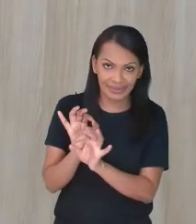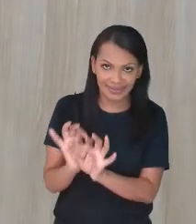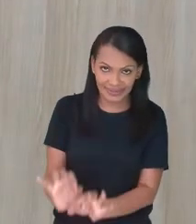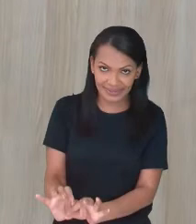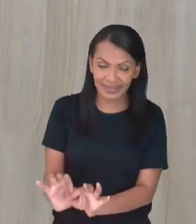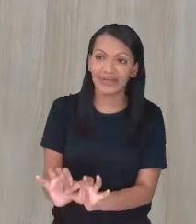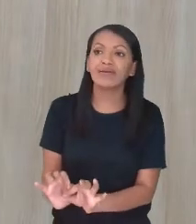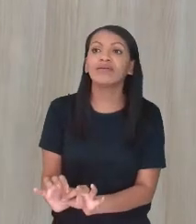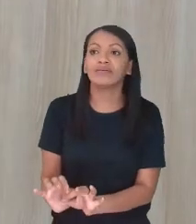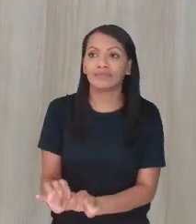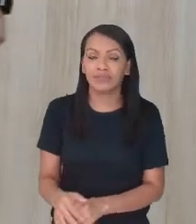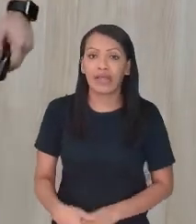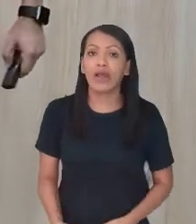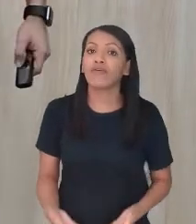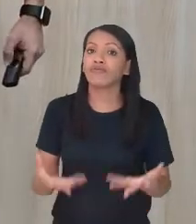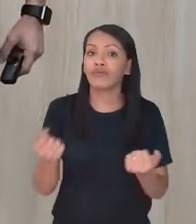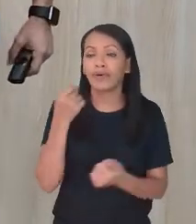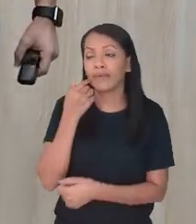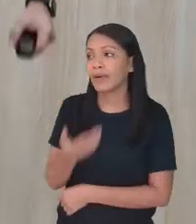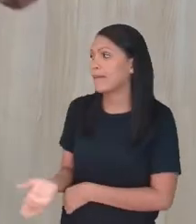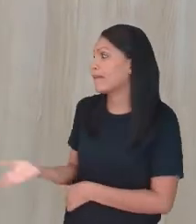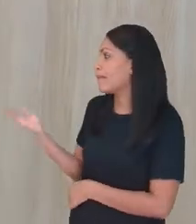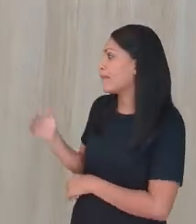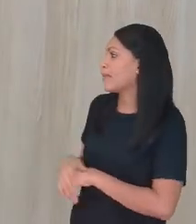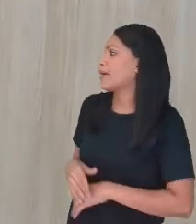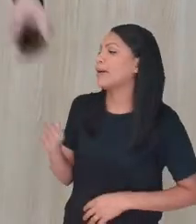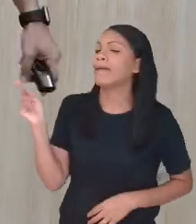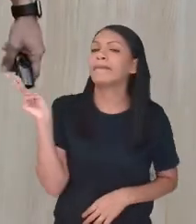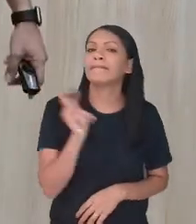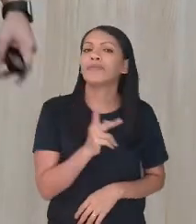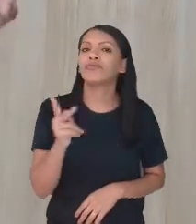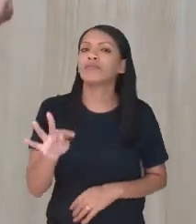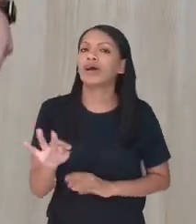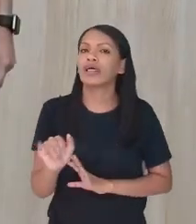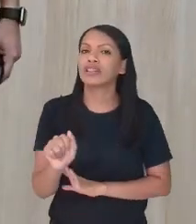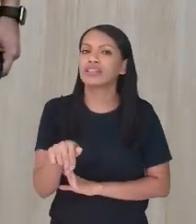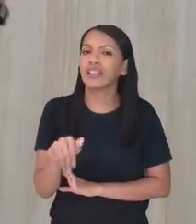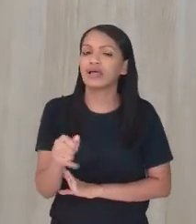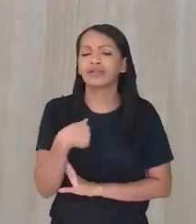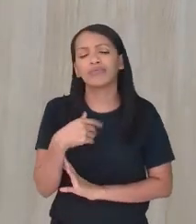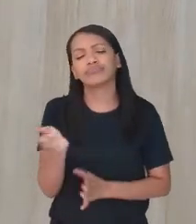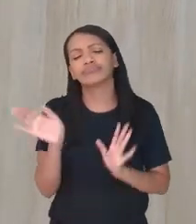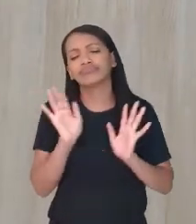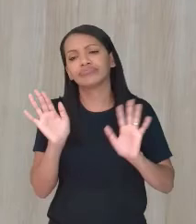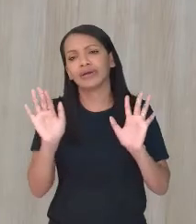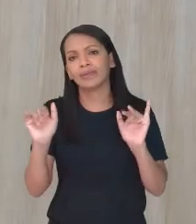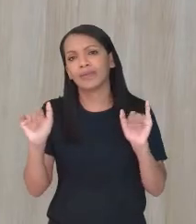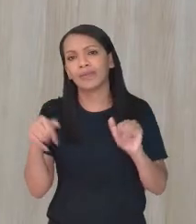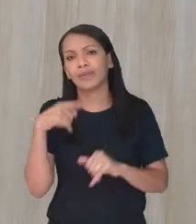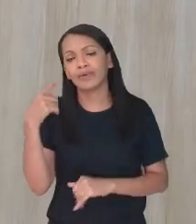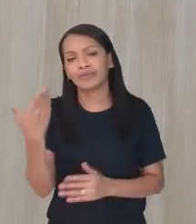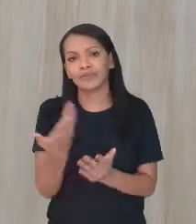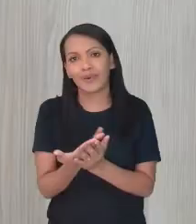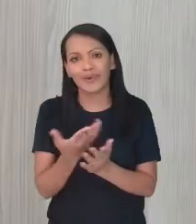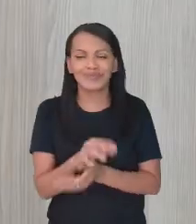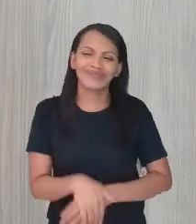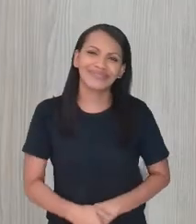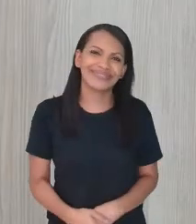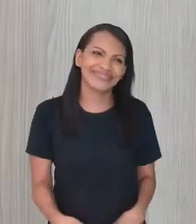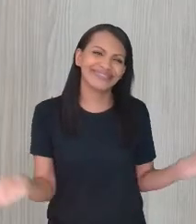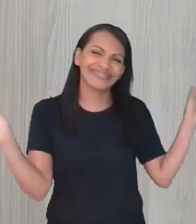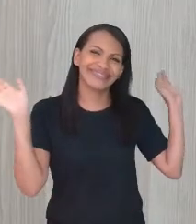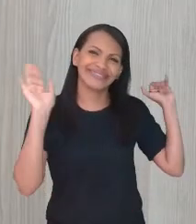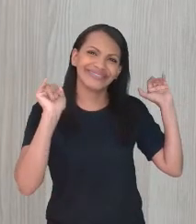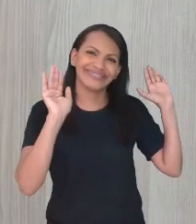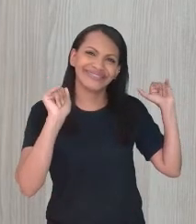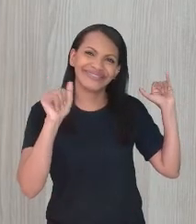tá bom? Vou passar para a professora Tânia para se despedir e a gente se encontrar na nossa próxima aula. Bom, tchau,